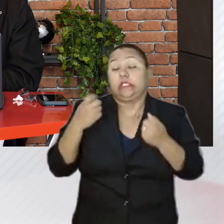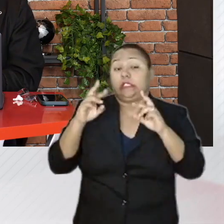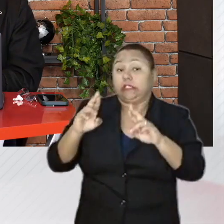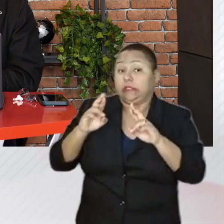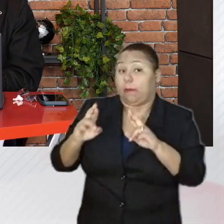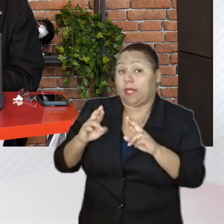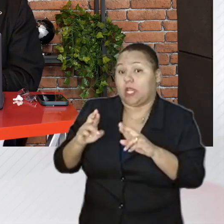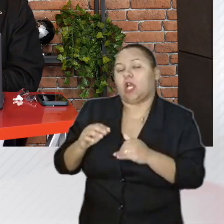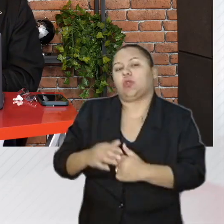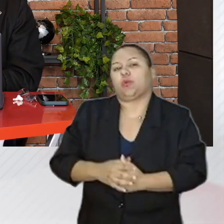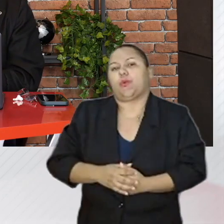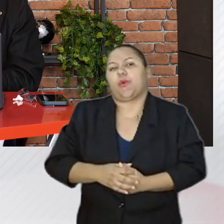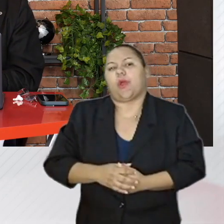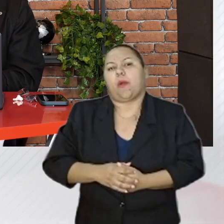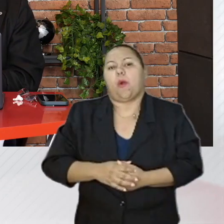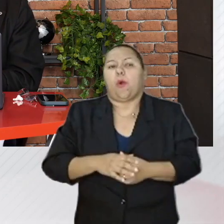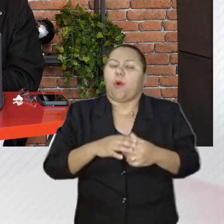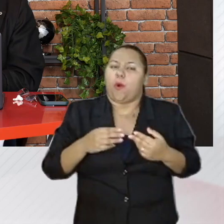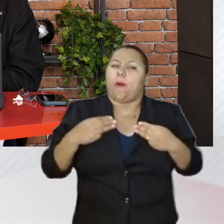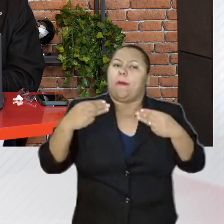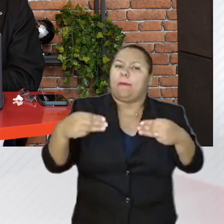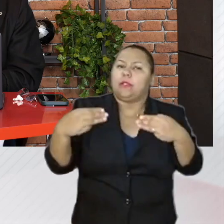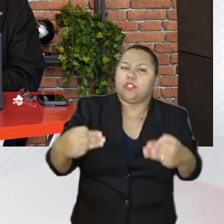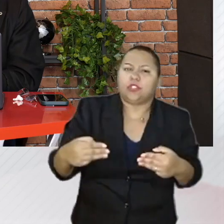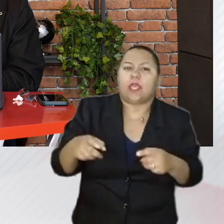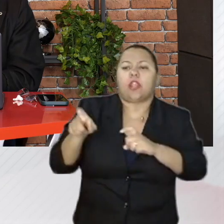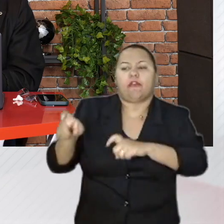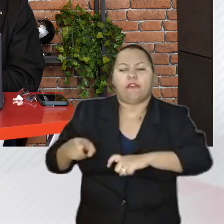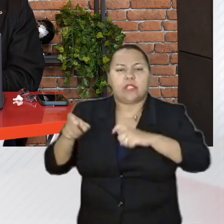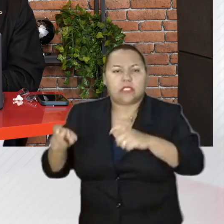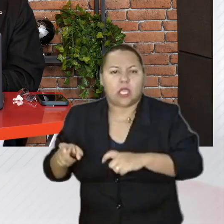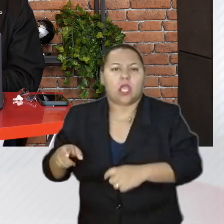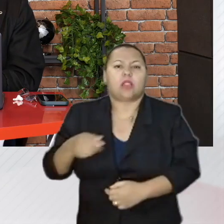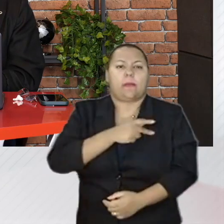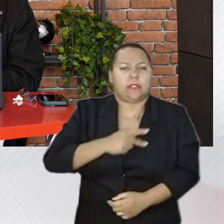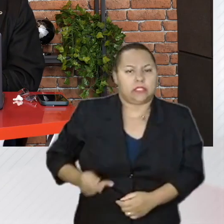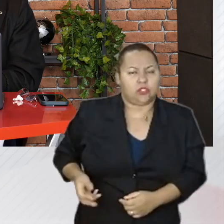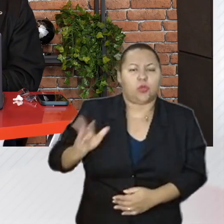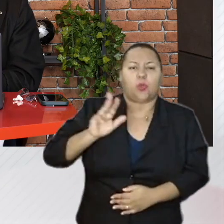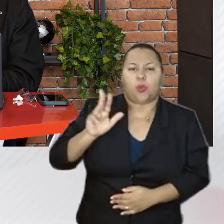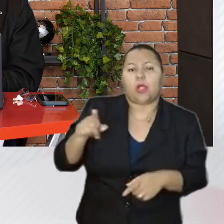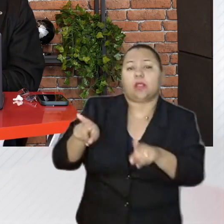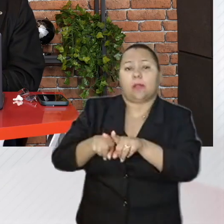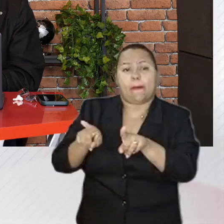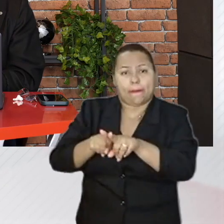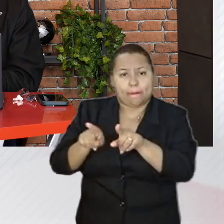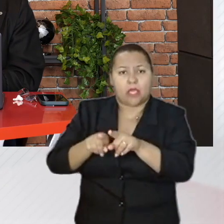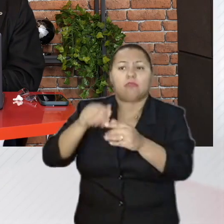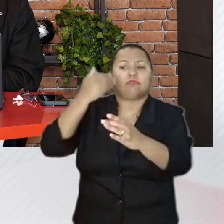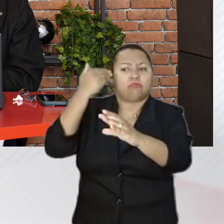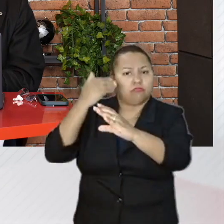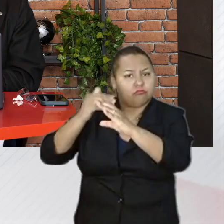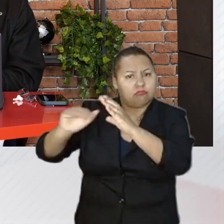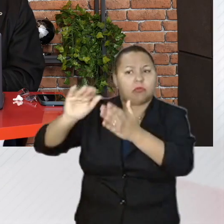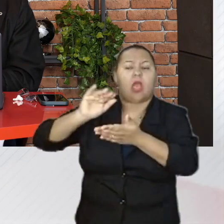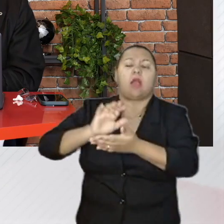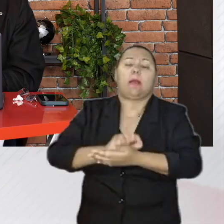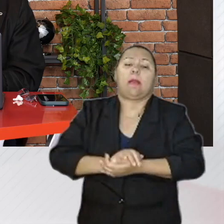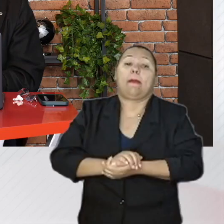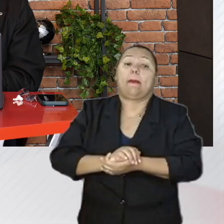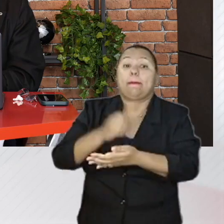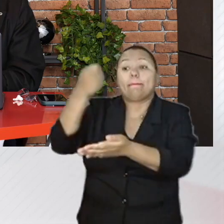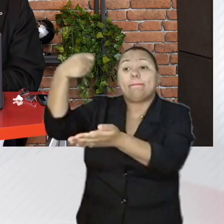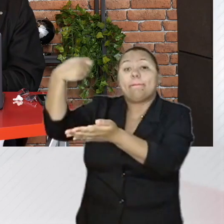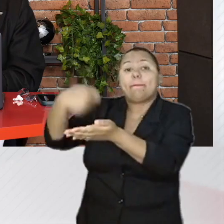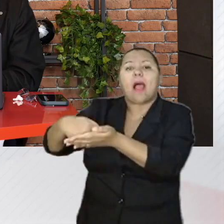da Fazenda e o próprio presidente Lula vai mandar uma medida provisória para fazer com que eles possam também pagar os impostos aqui